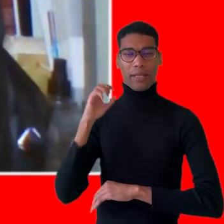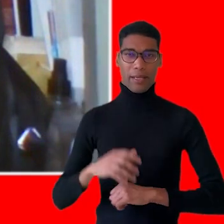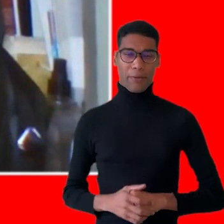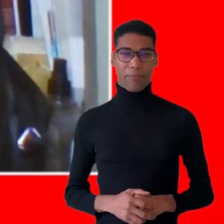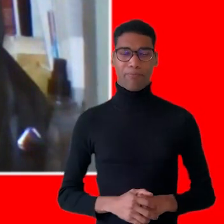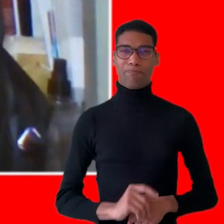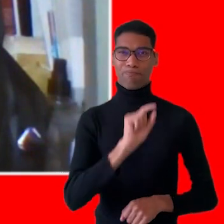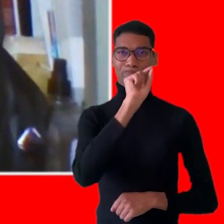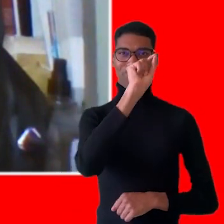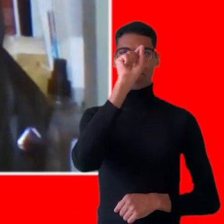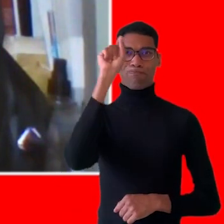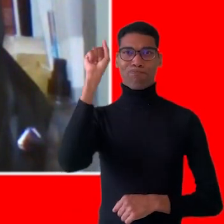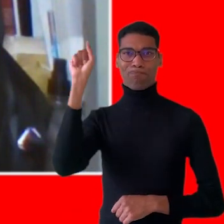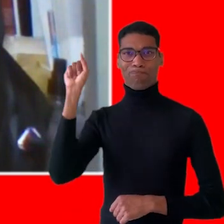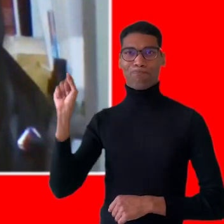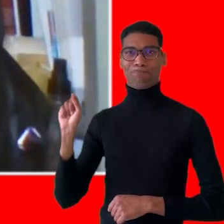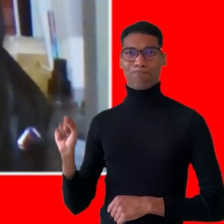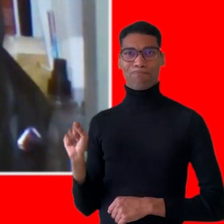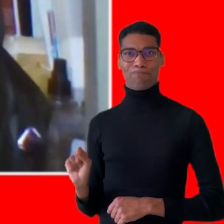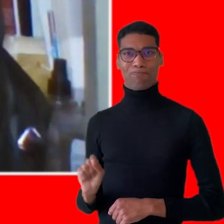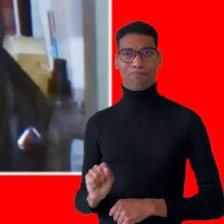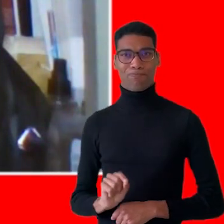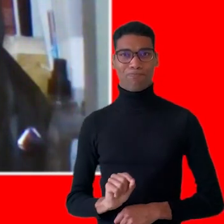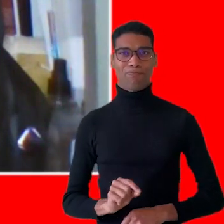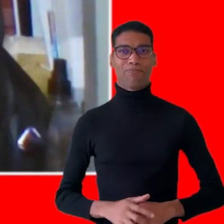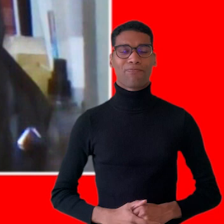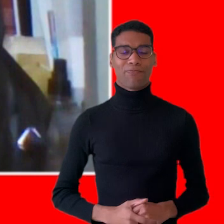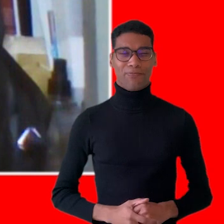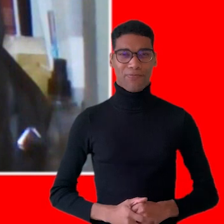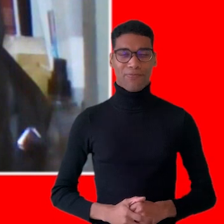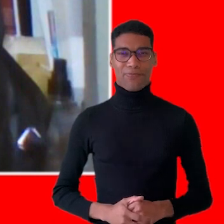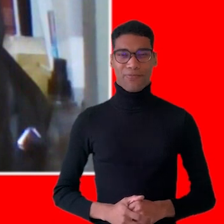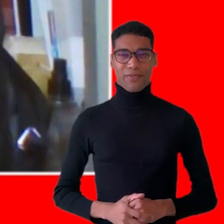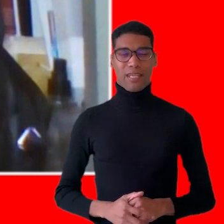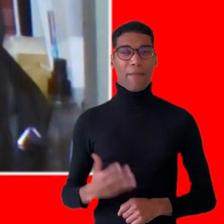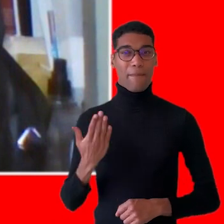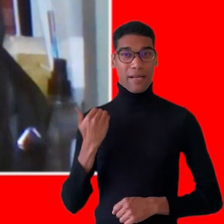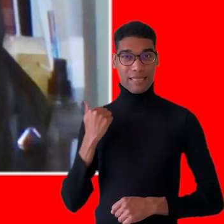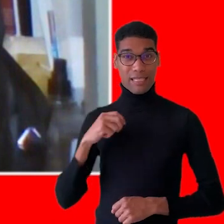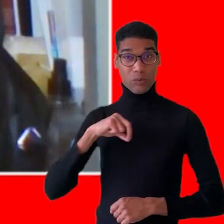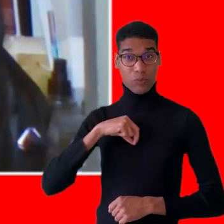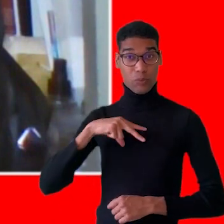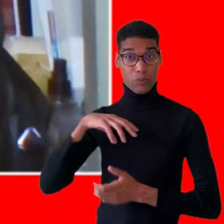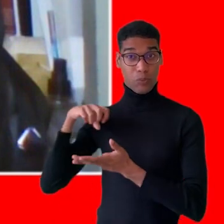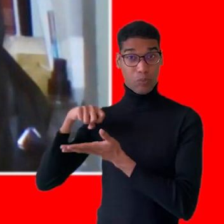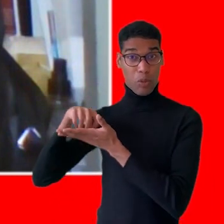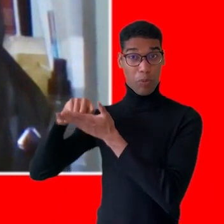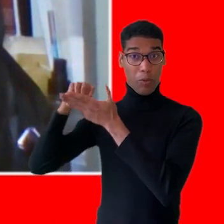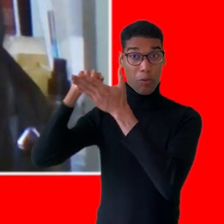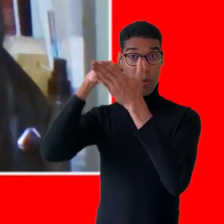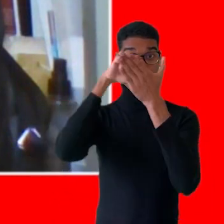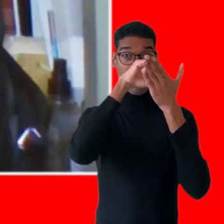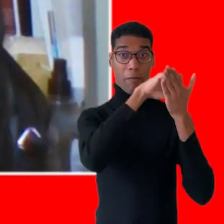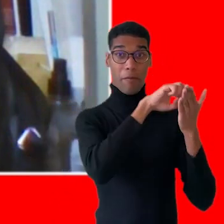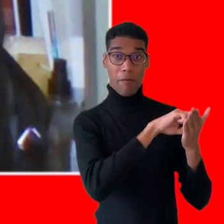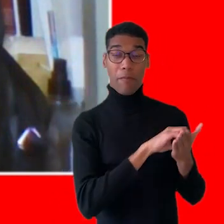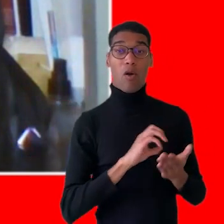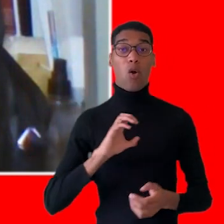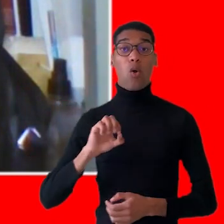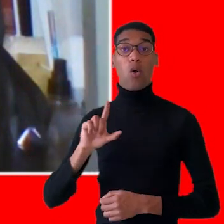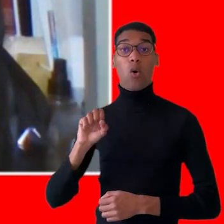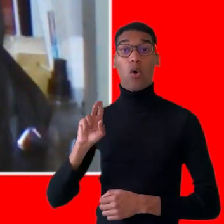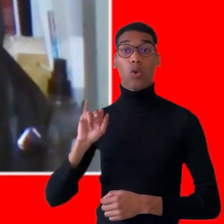Em todos esses espaços da dominação colonial e depois